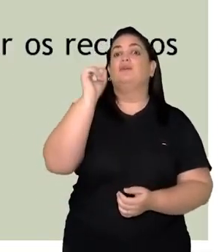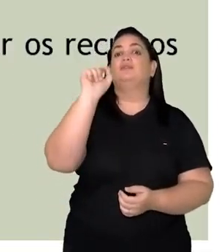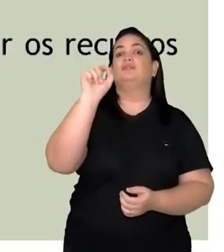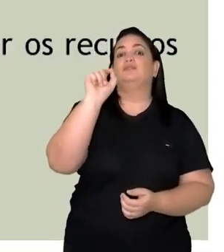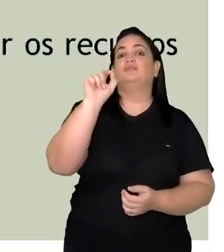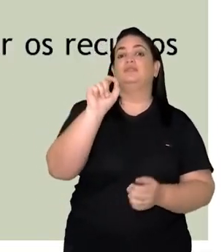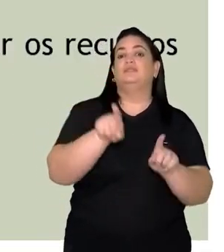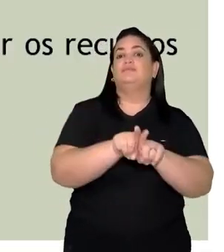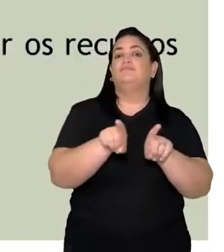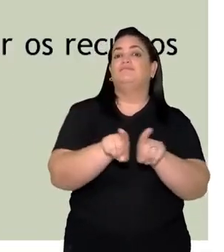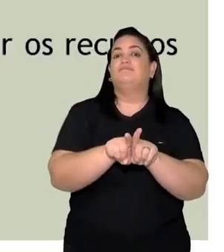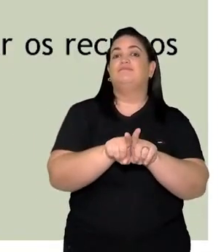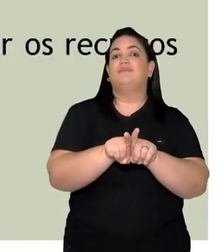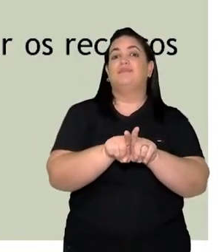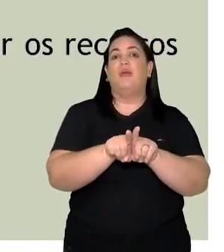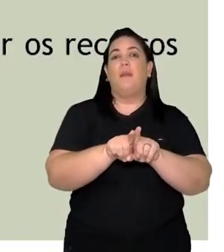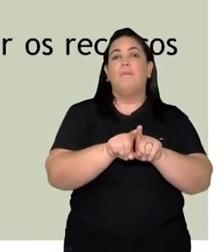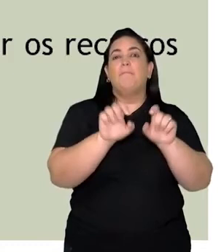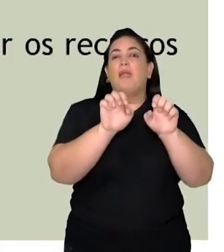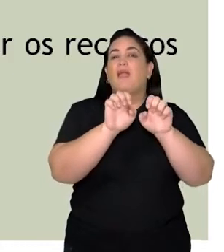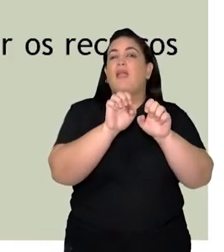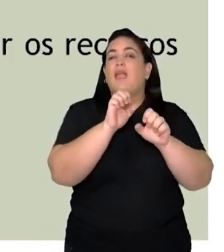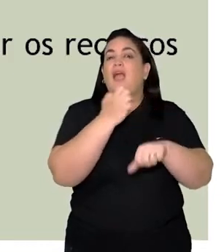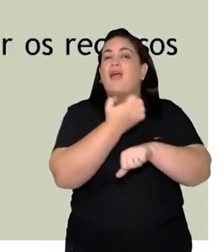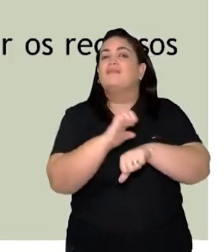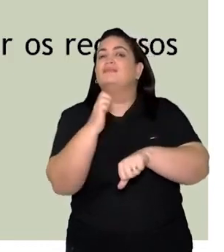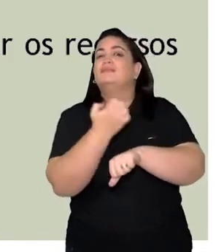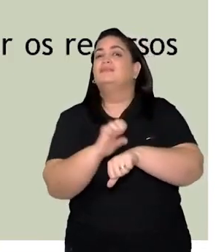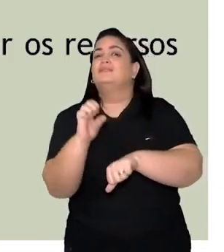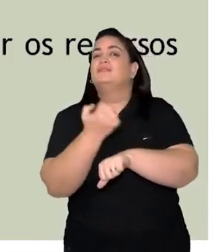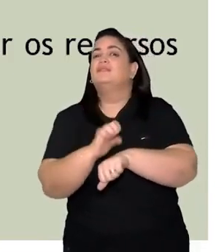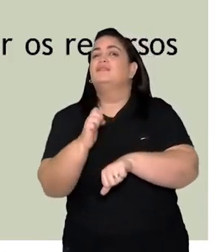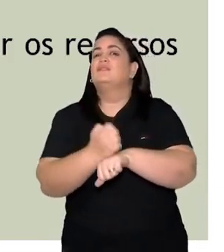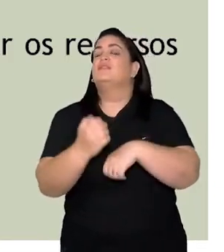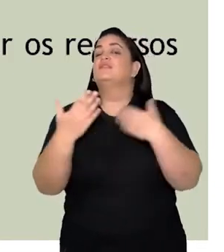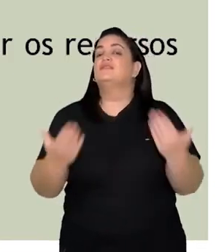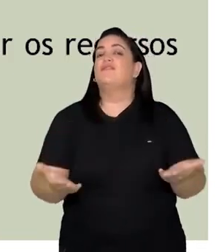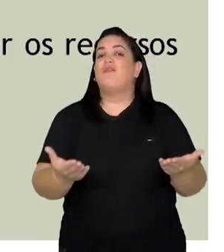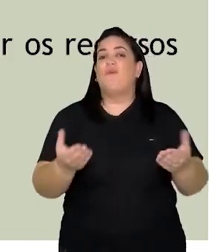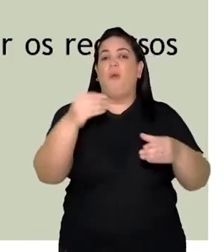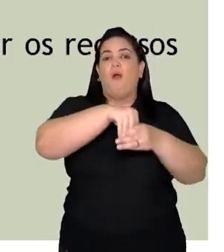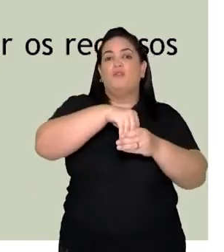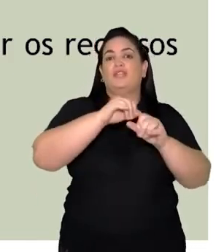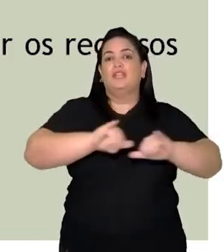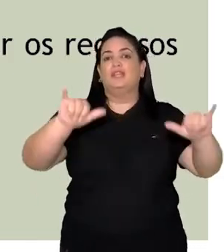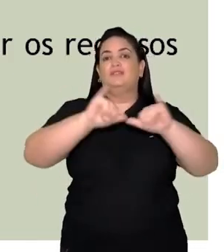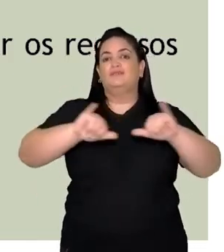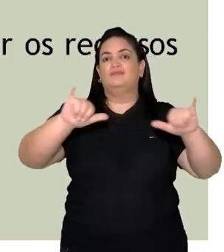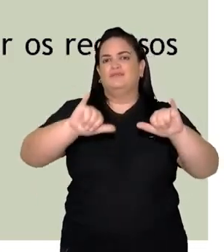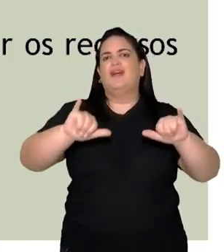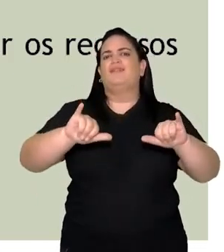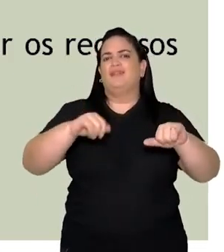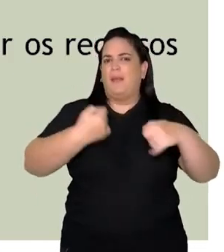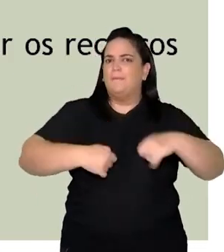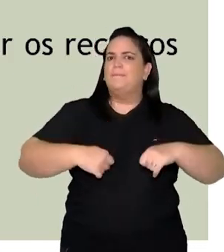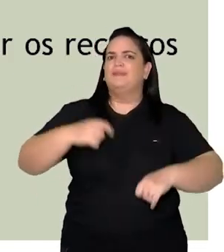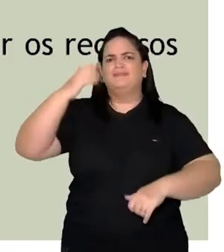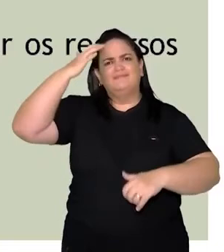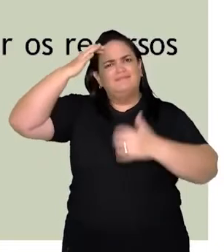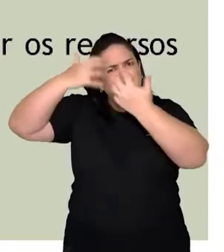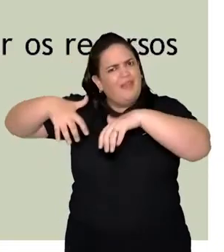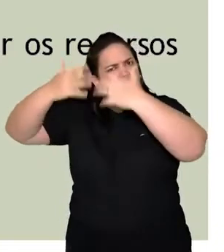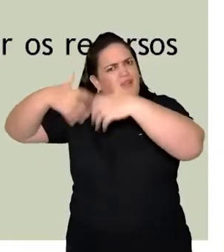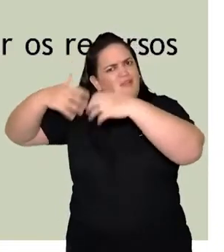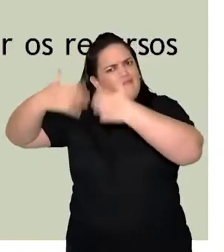também as estratégias usadas nos anúncios, pois esse conhecimento nos permite refletir sobre as verdadeiras necessidades